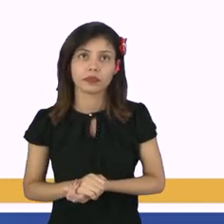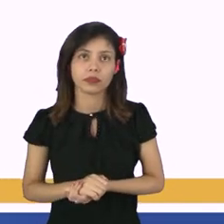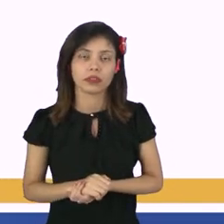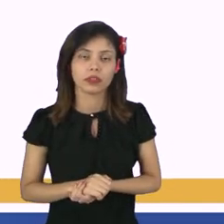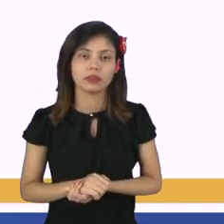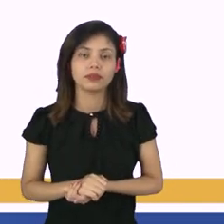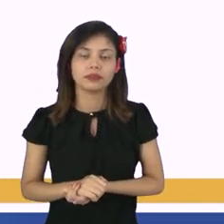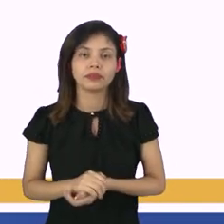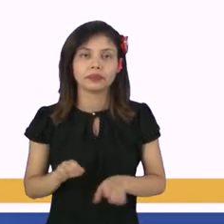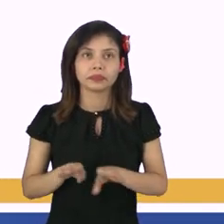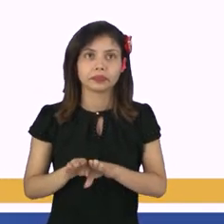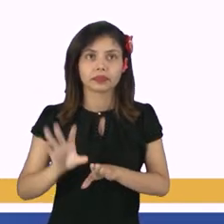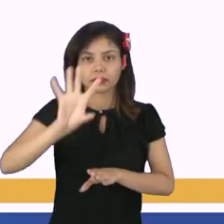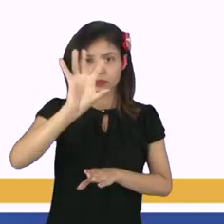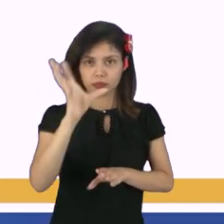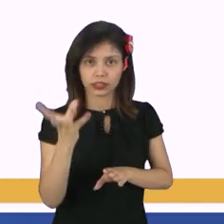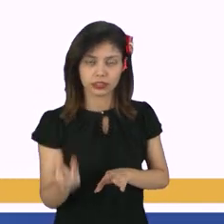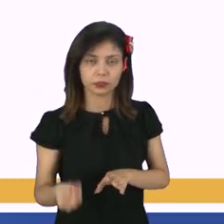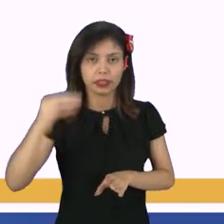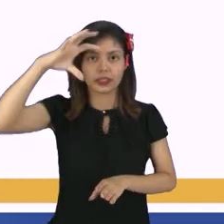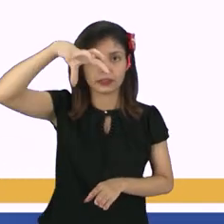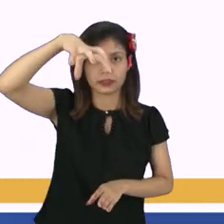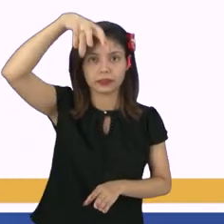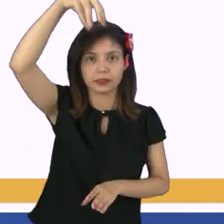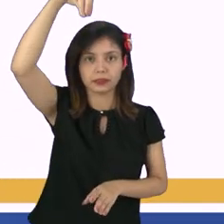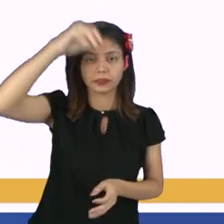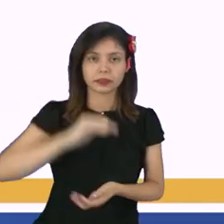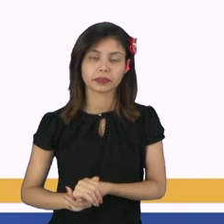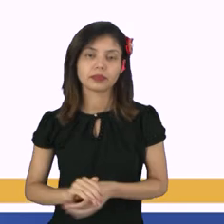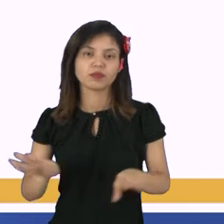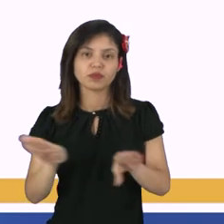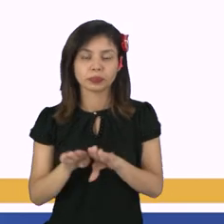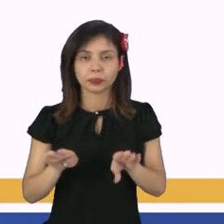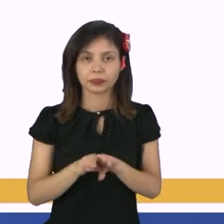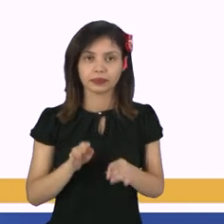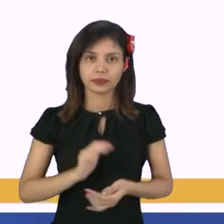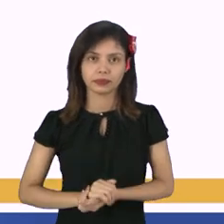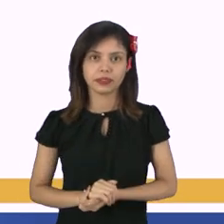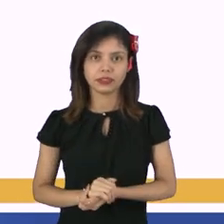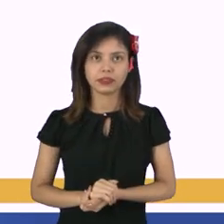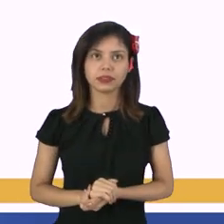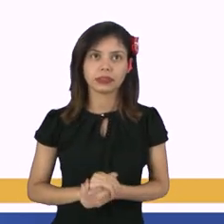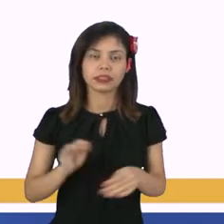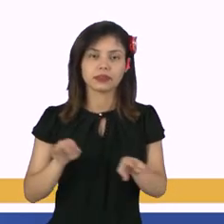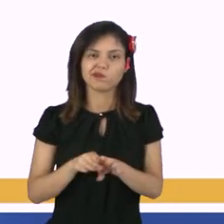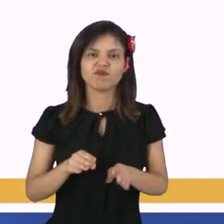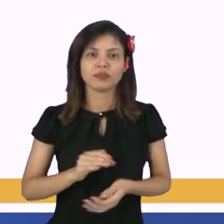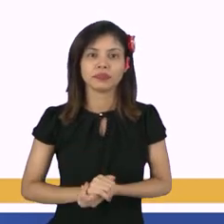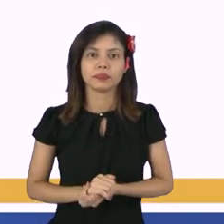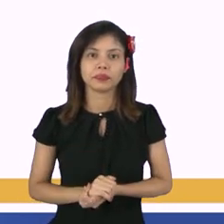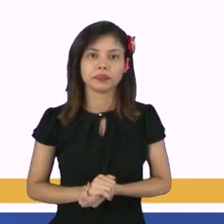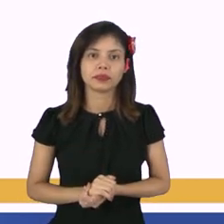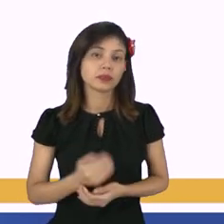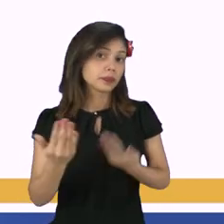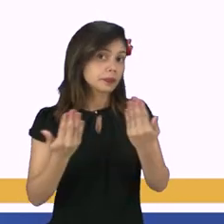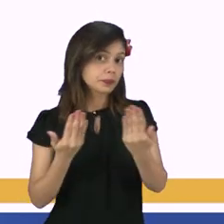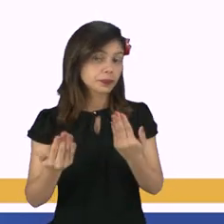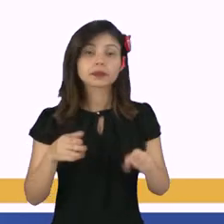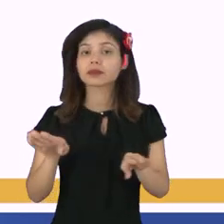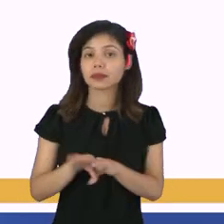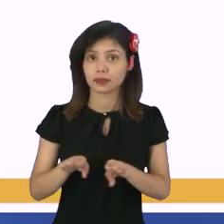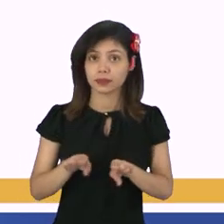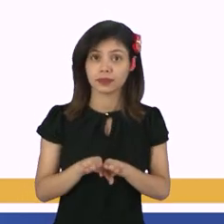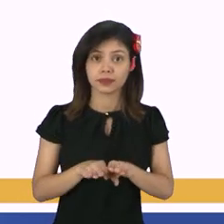certo e Humberto em qual né É nós vamos ter ali as faces laterais né com correndo